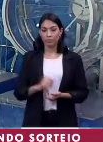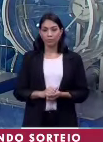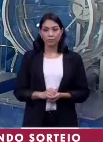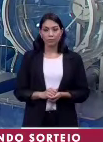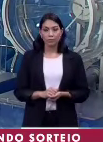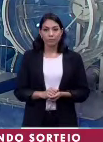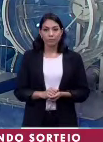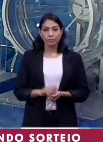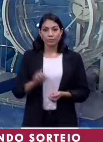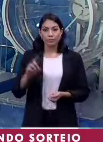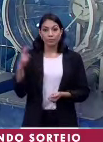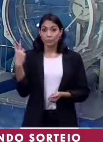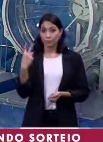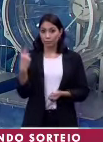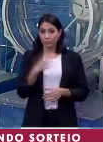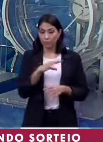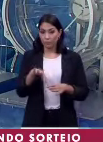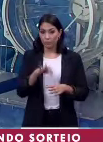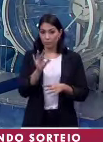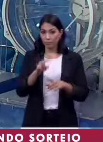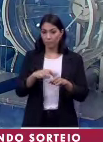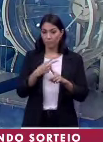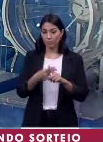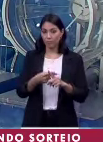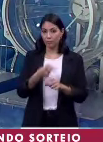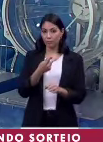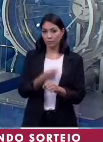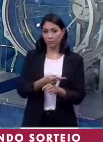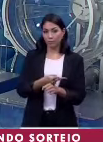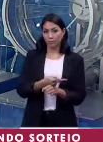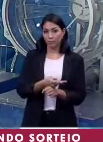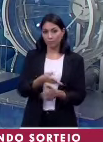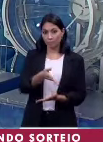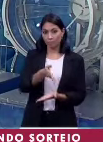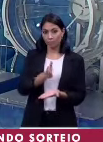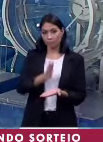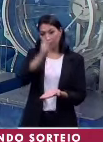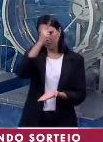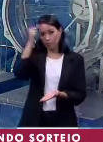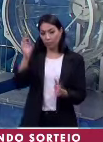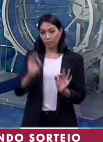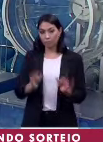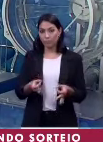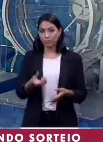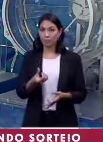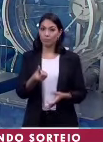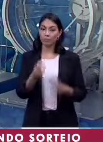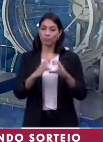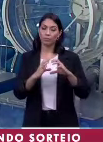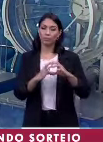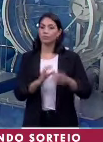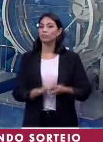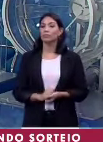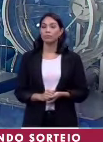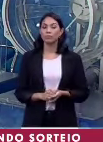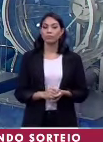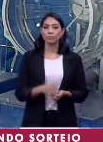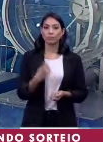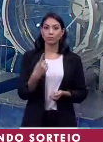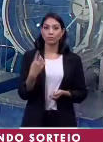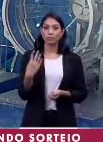R$ 5.742.991,95. Já no segundo sorteio da dupla Sena, o valor que será dividido entre os acertadores dos 6 números será